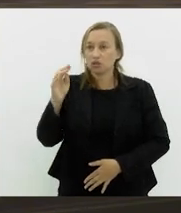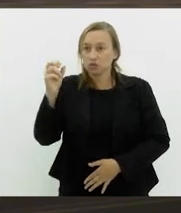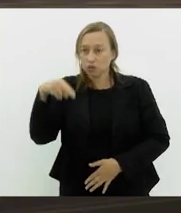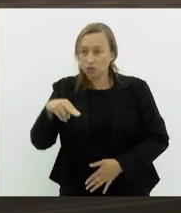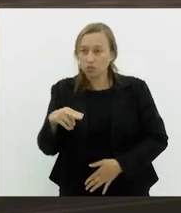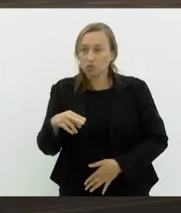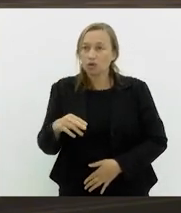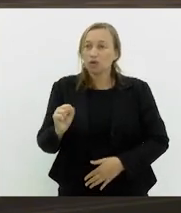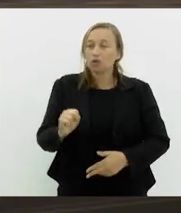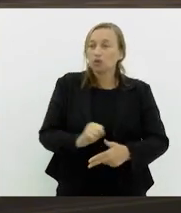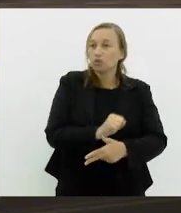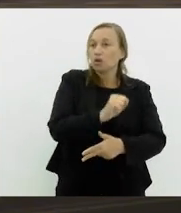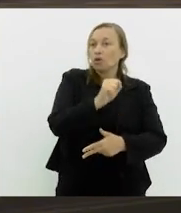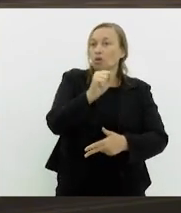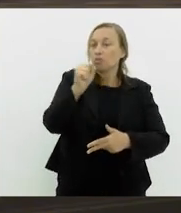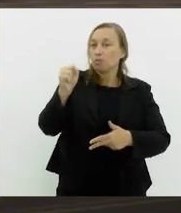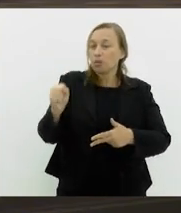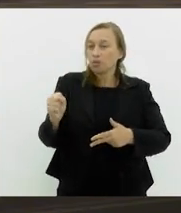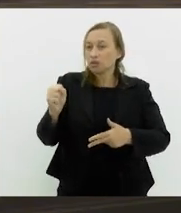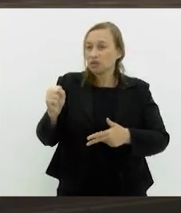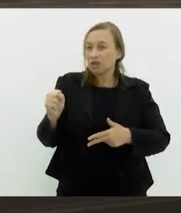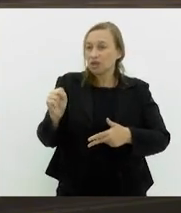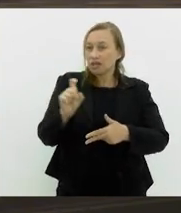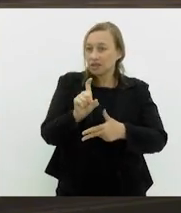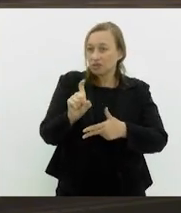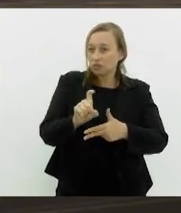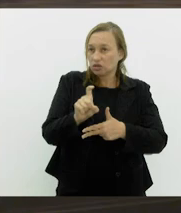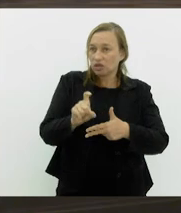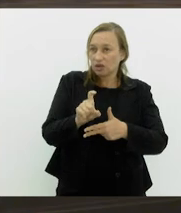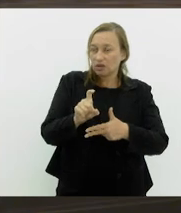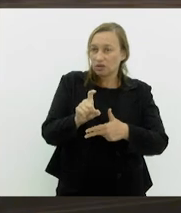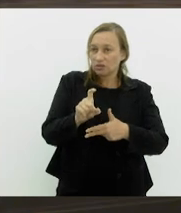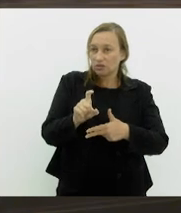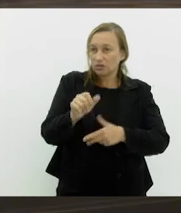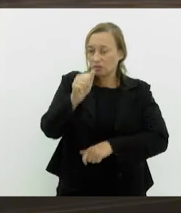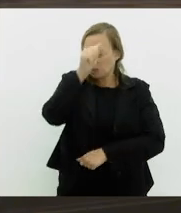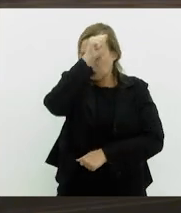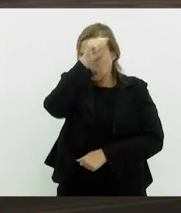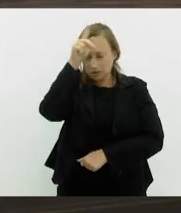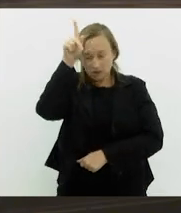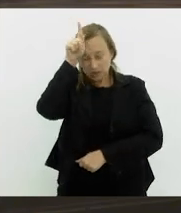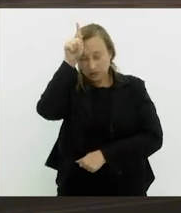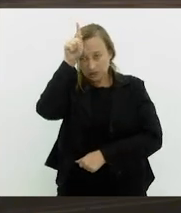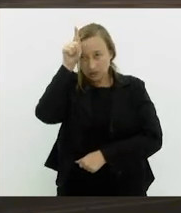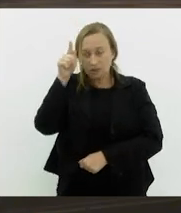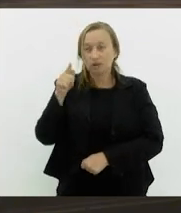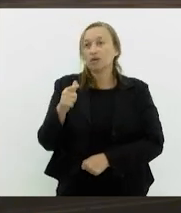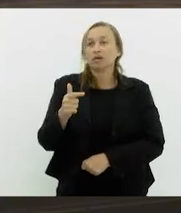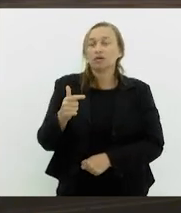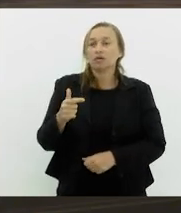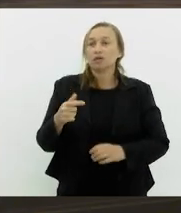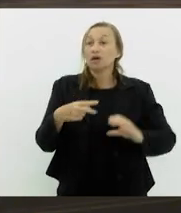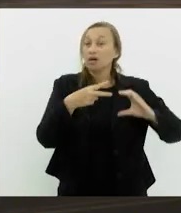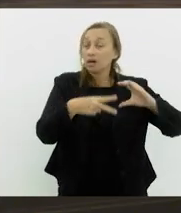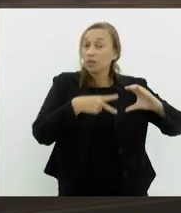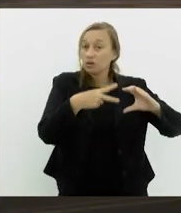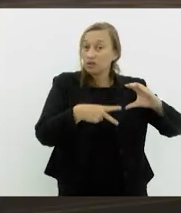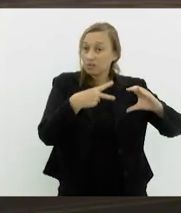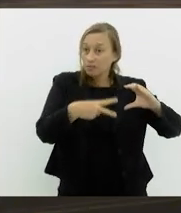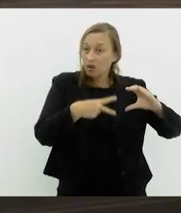Municipal não passava o duodécimo que trazia a independência de uma Câmara Municipal, a Câmara Municipal do Rio de